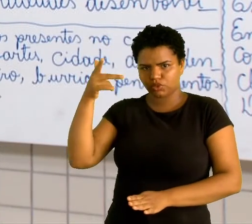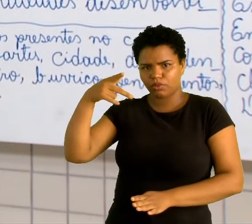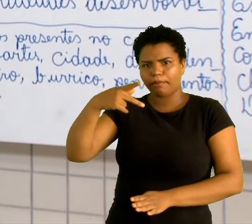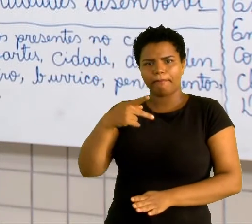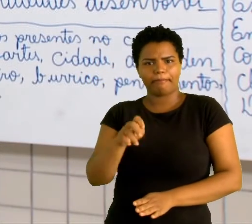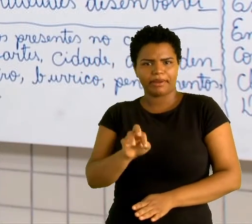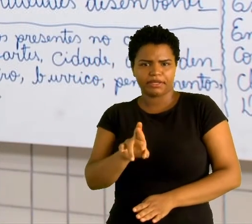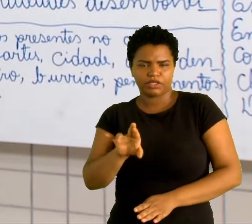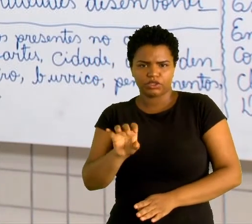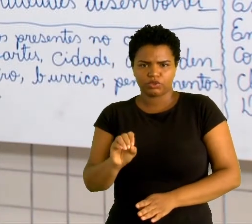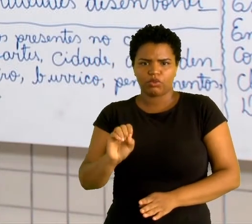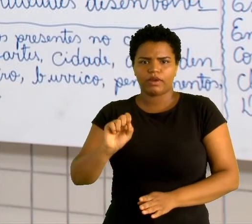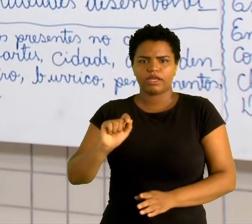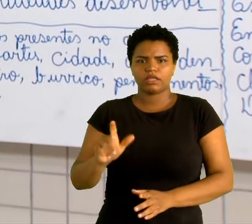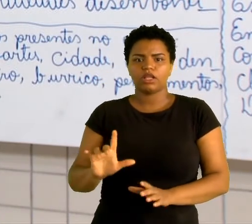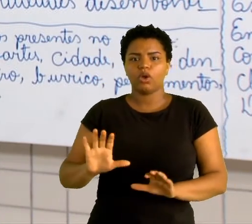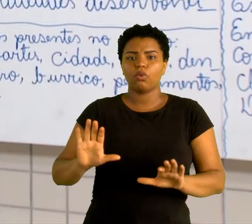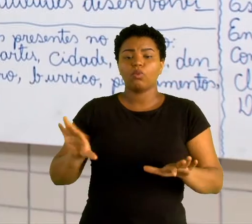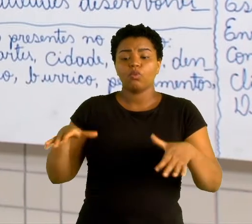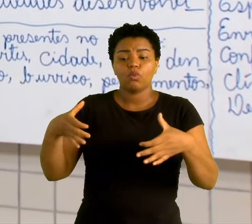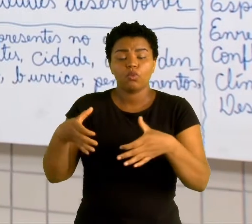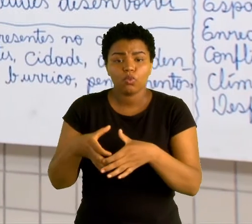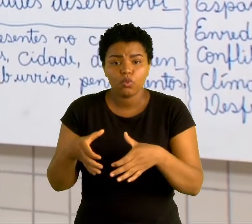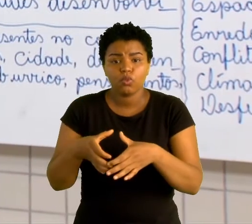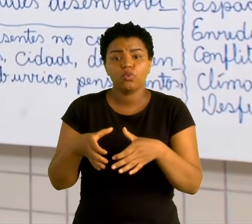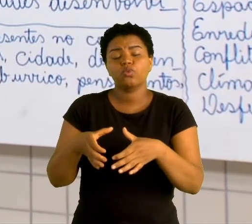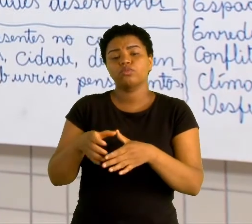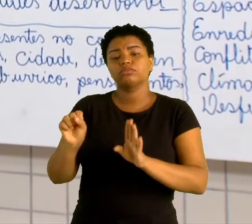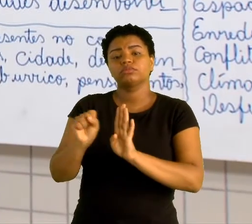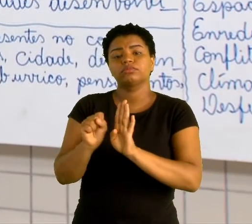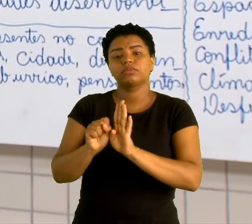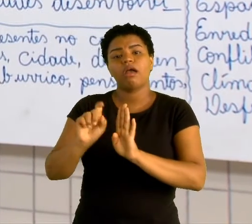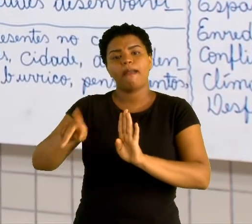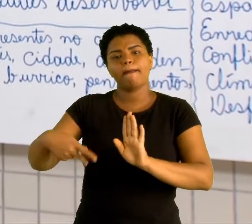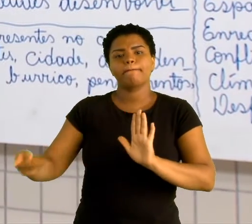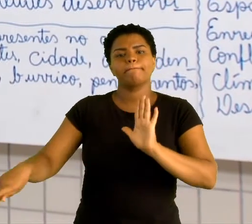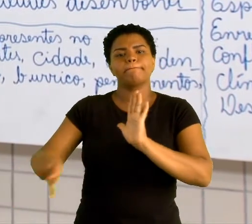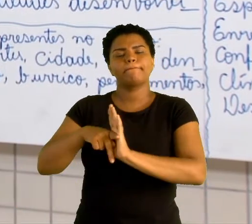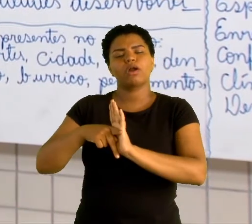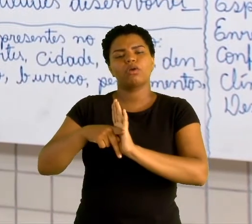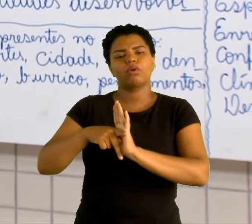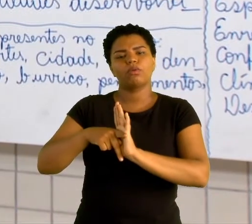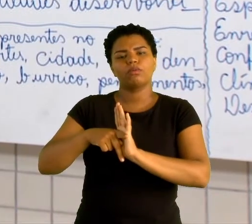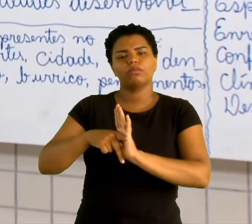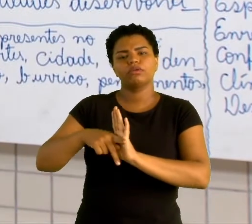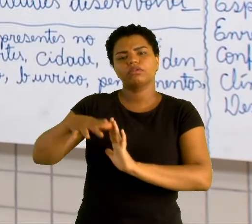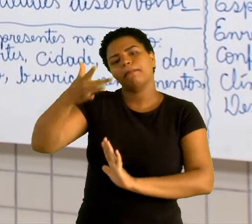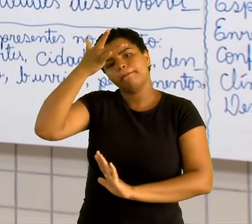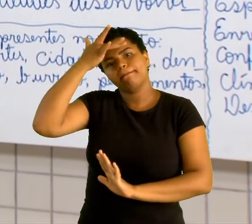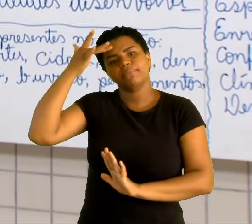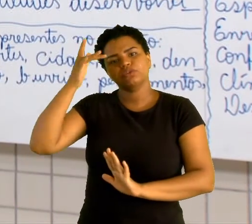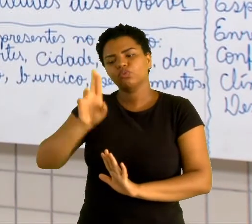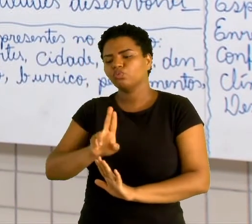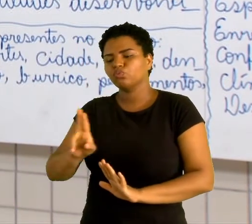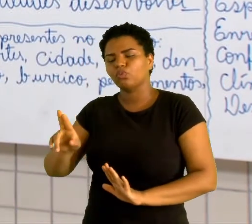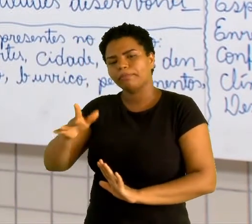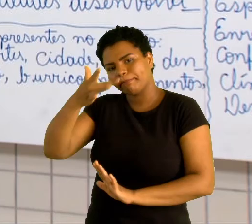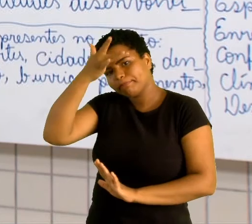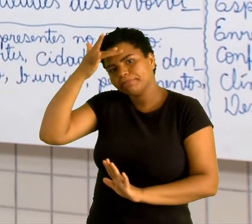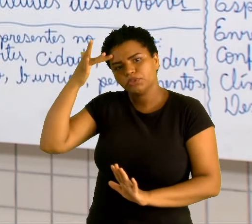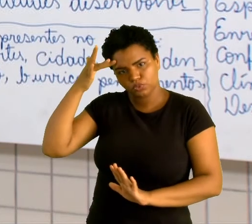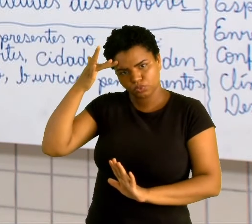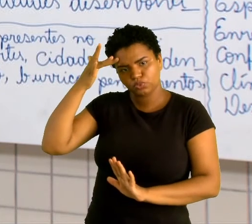tipo de substantivo como substantivo próprio, Pertencer a uma pessoa, nomear uma pessoa,